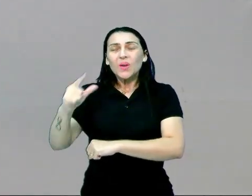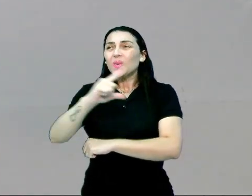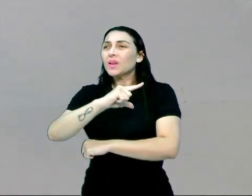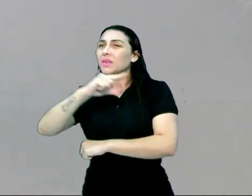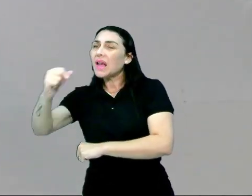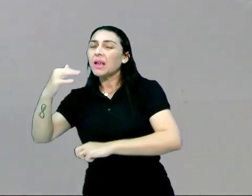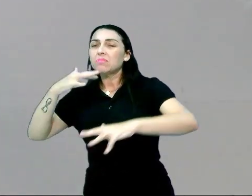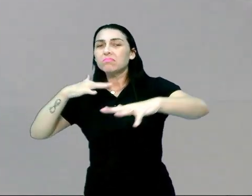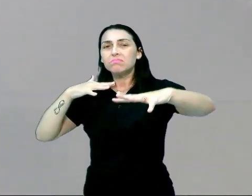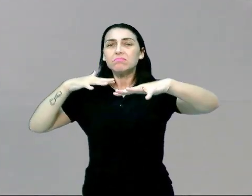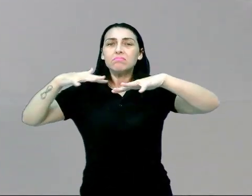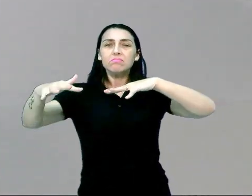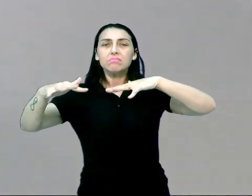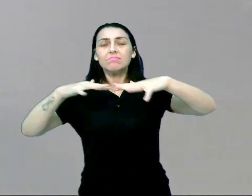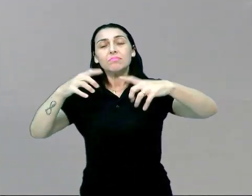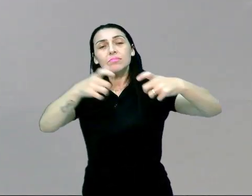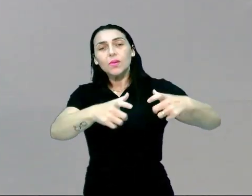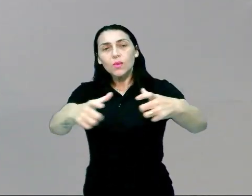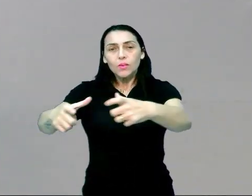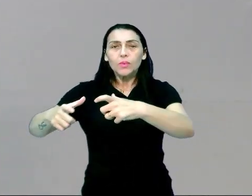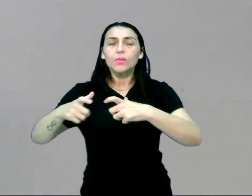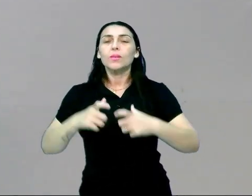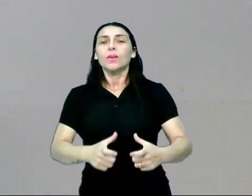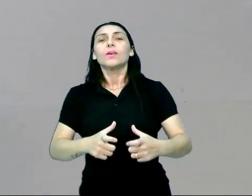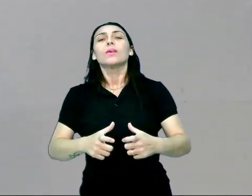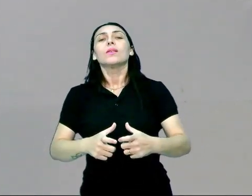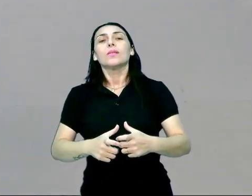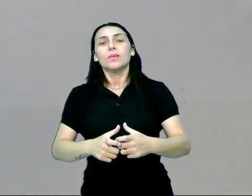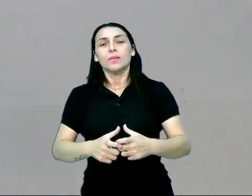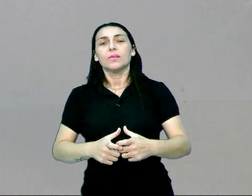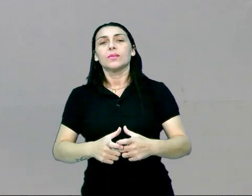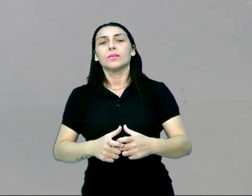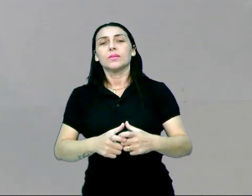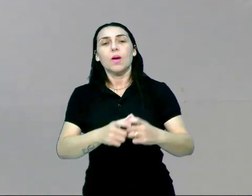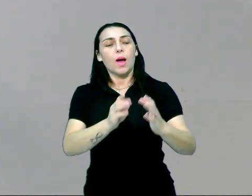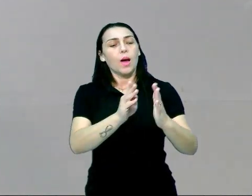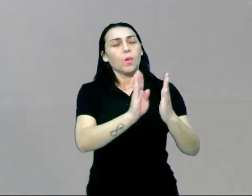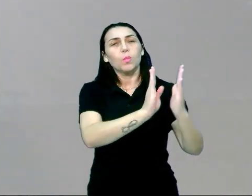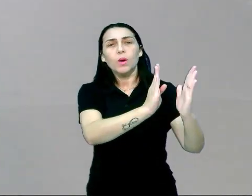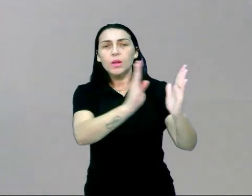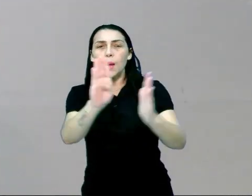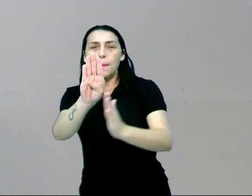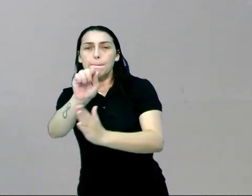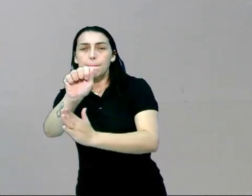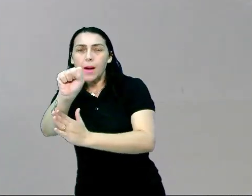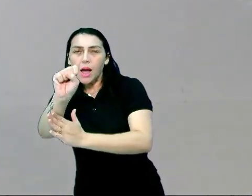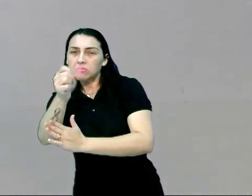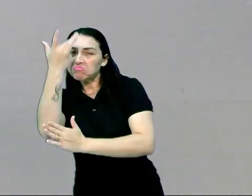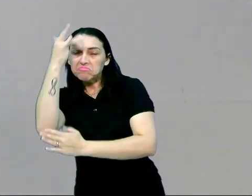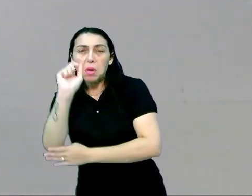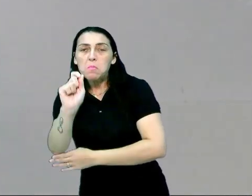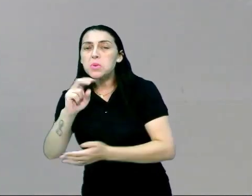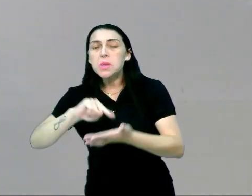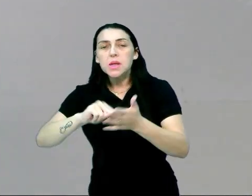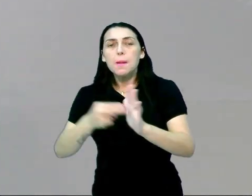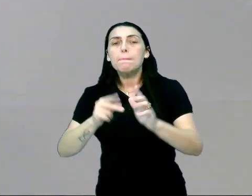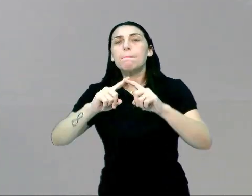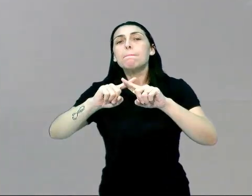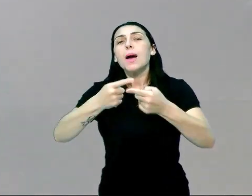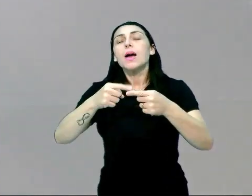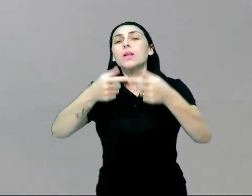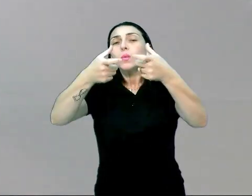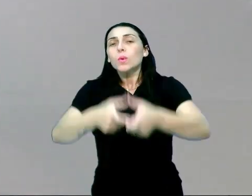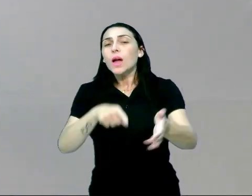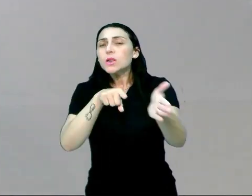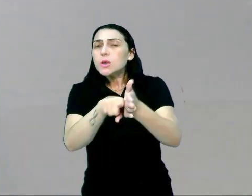sair, me movimentar, localizar em uma enciclopédia Barça, talvez você nem sabe o que é isso, mas é um lugar de